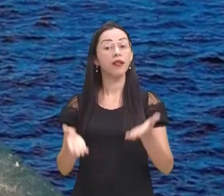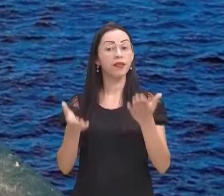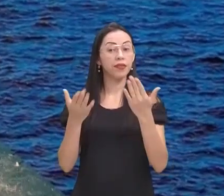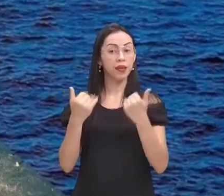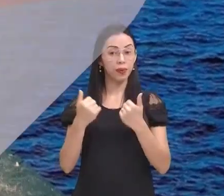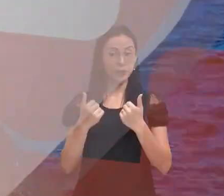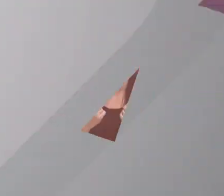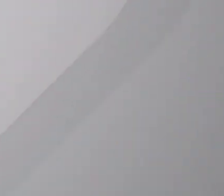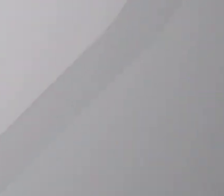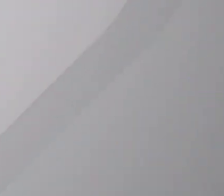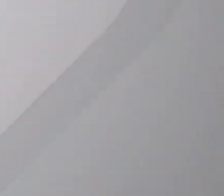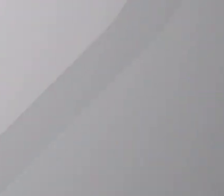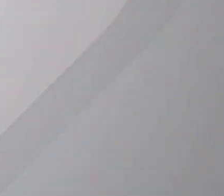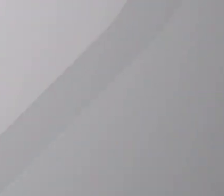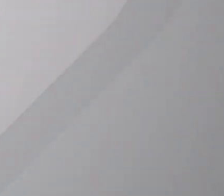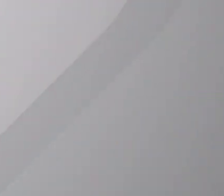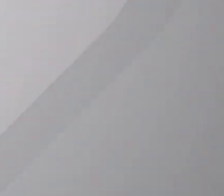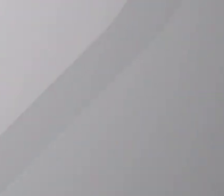hora do exercitando?